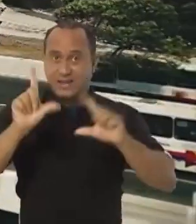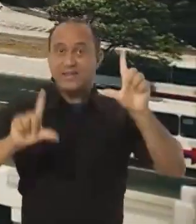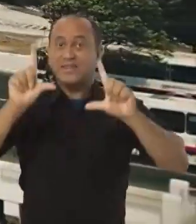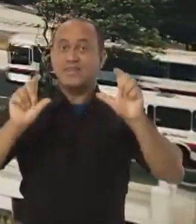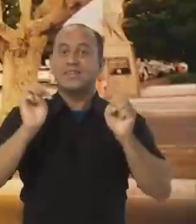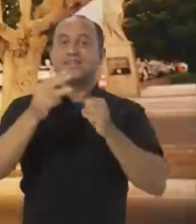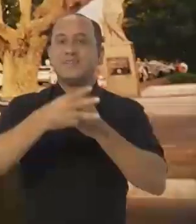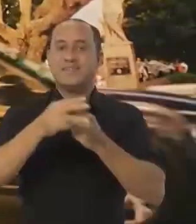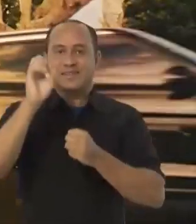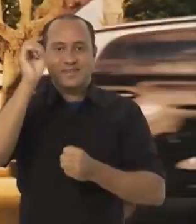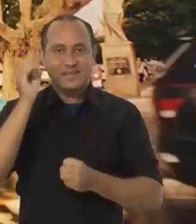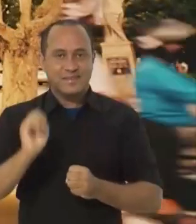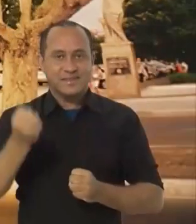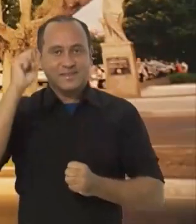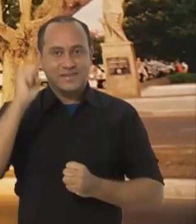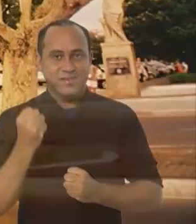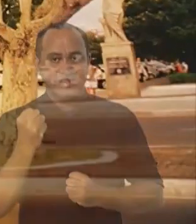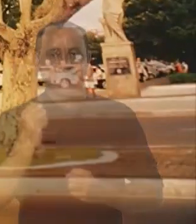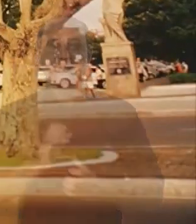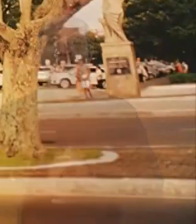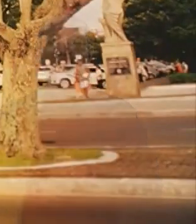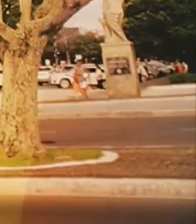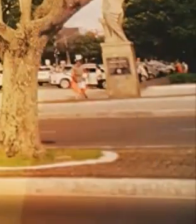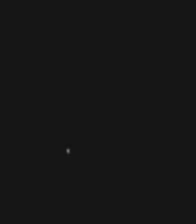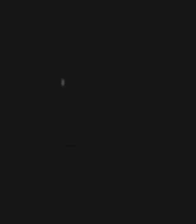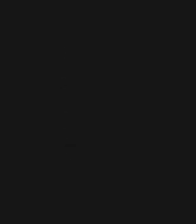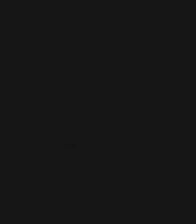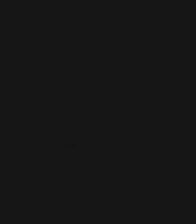a casa da sergipanidade.